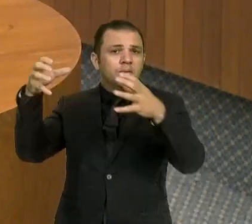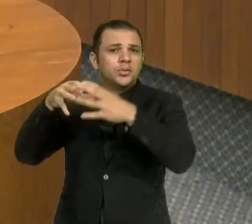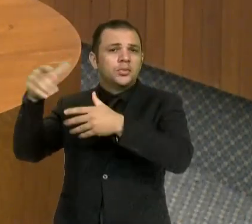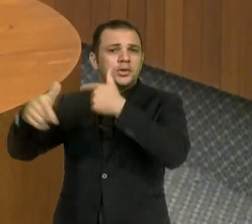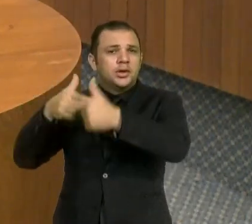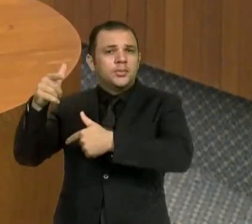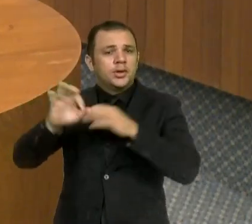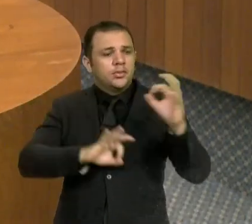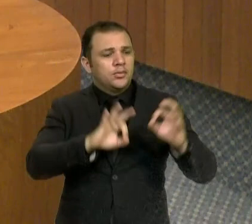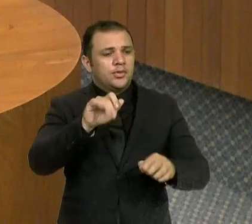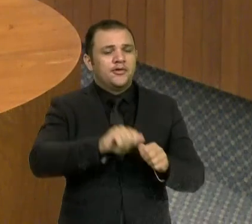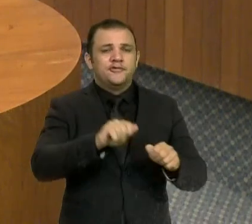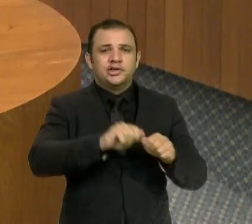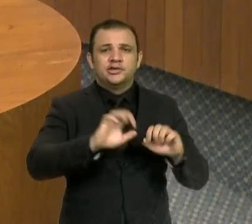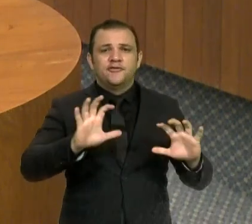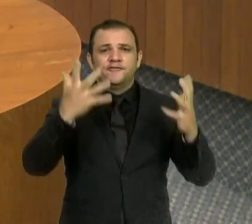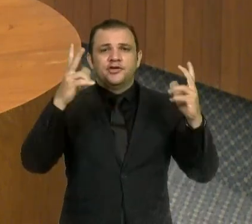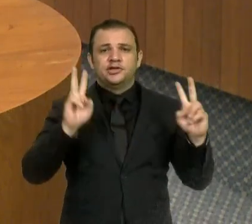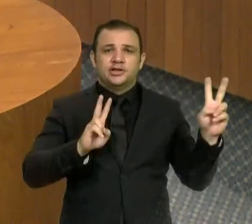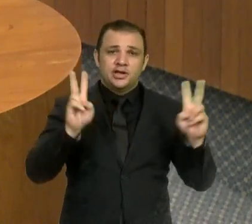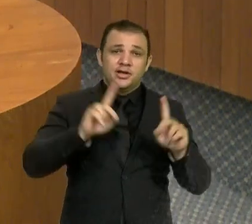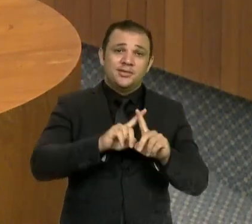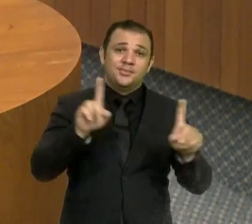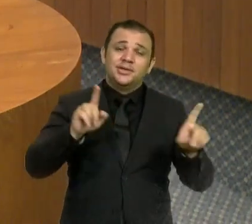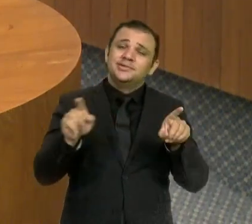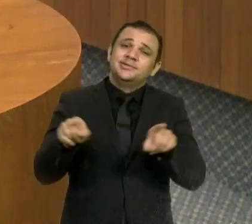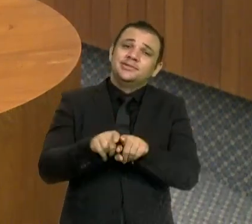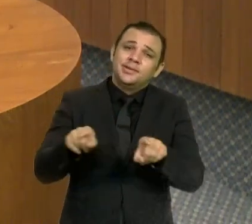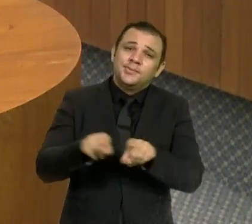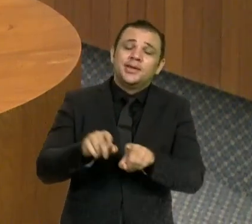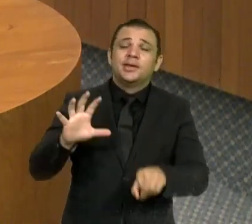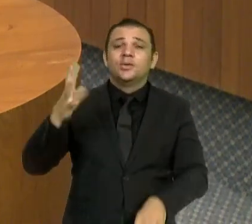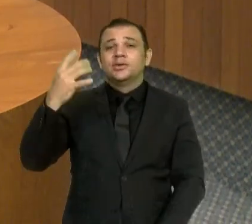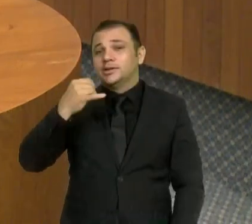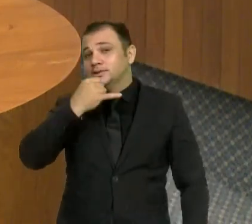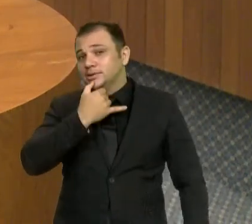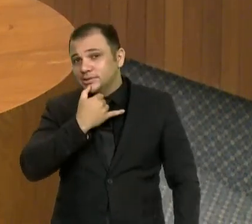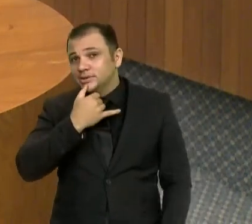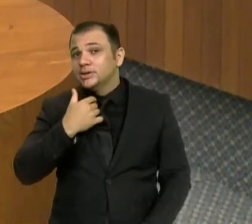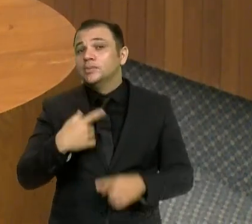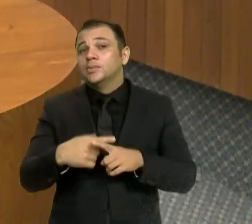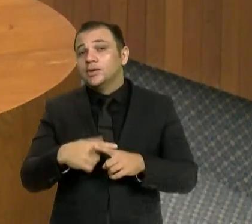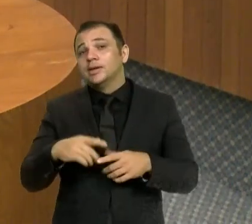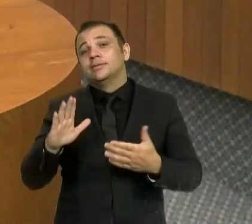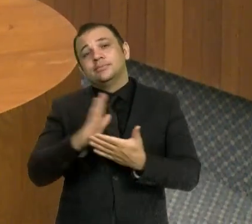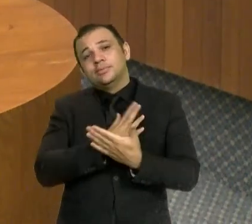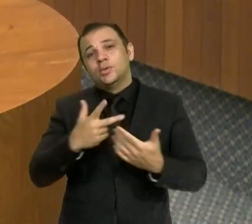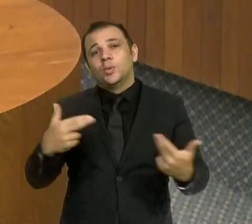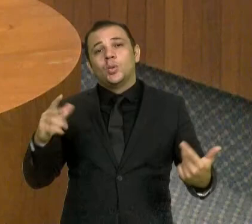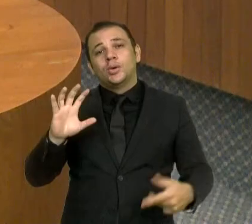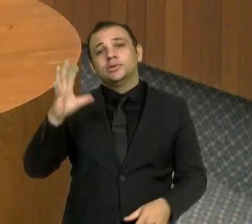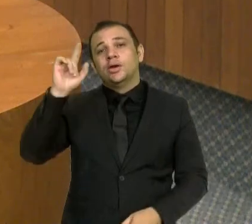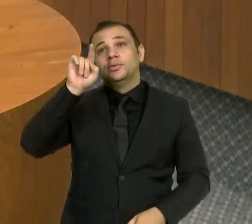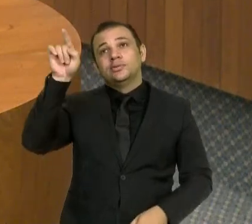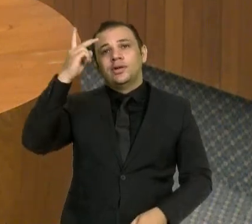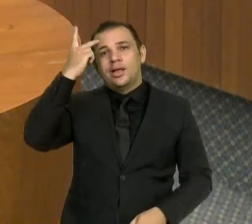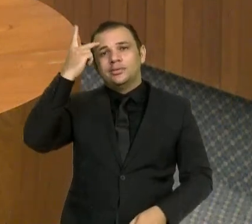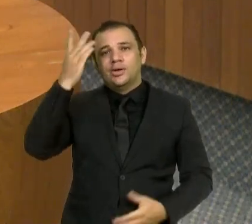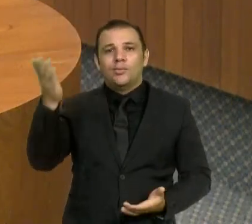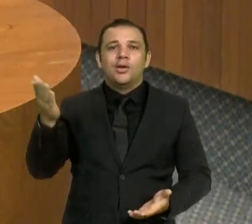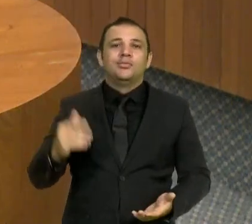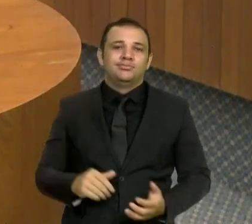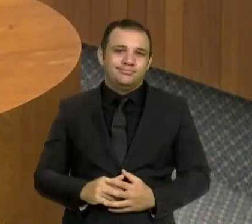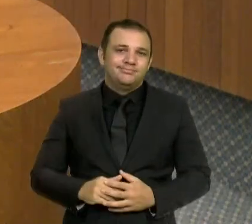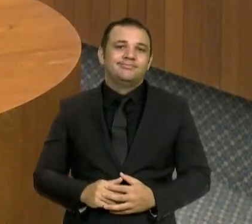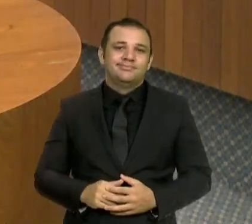carnaval, mas também com muita tristeza em função dos acontecimentos que ocorreram em São Paulo, mais